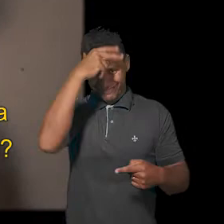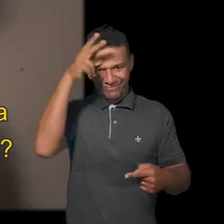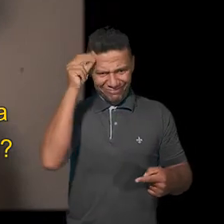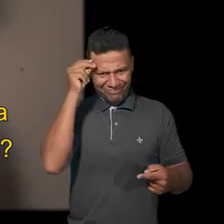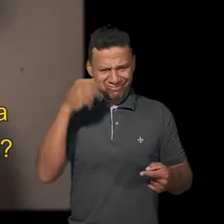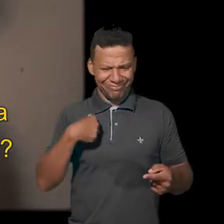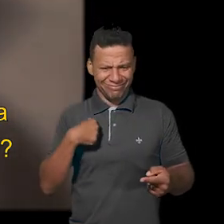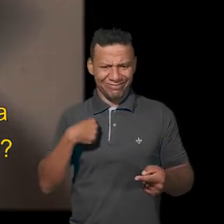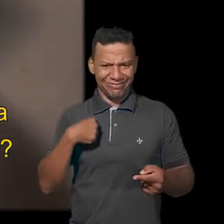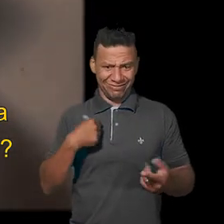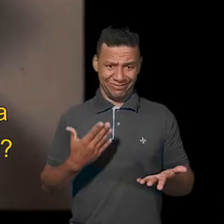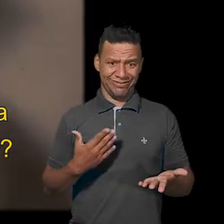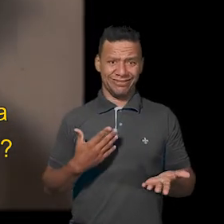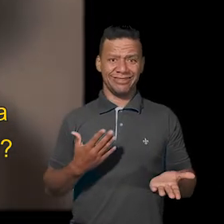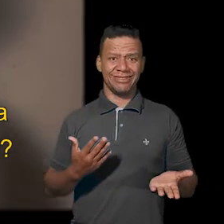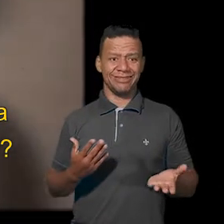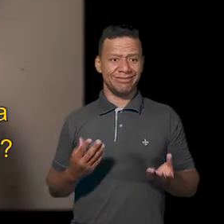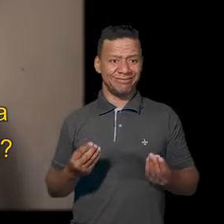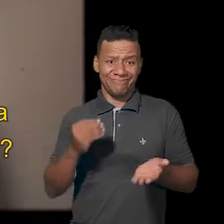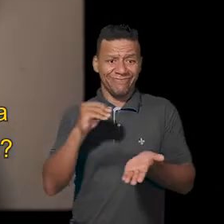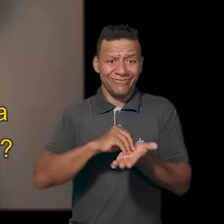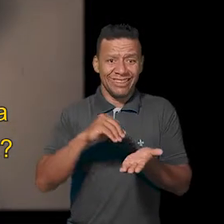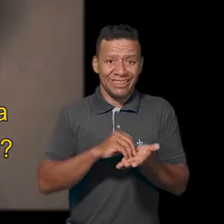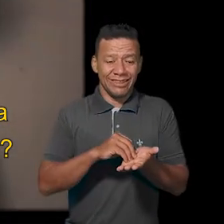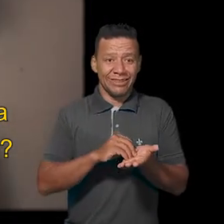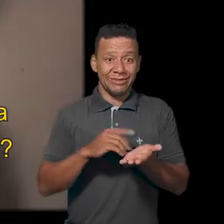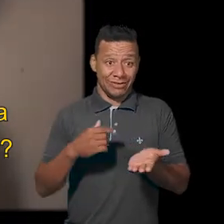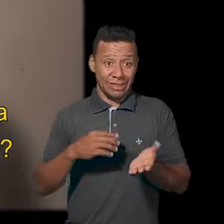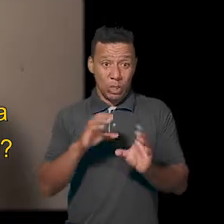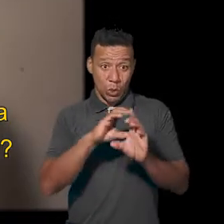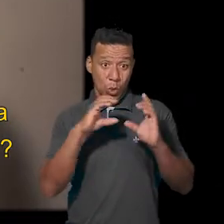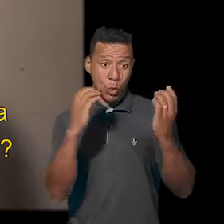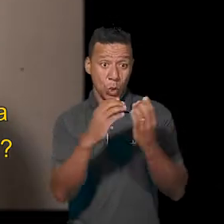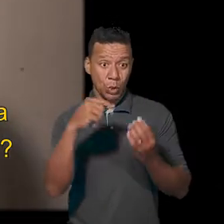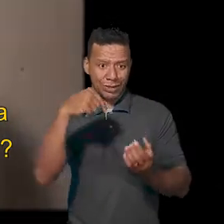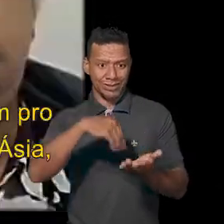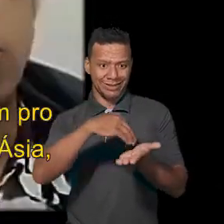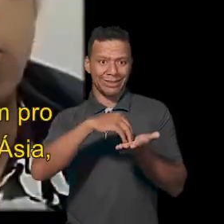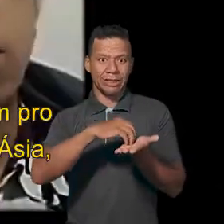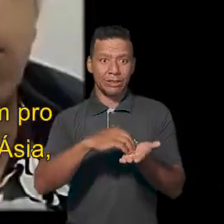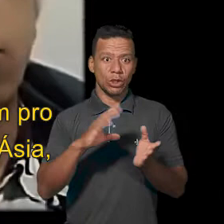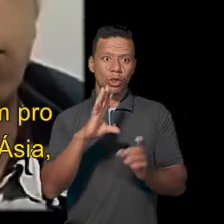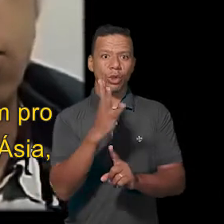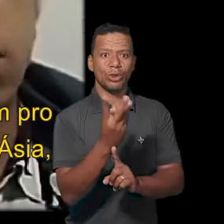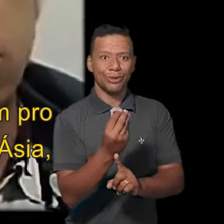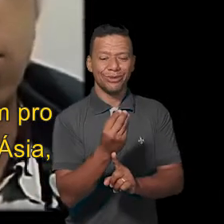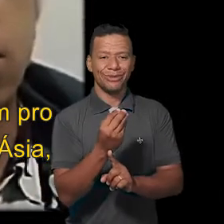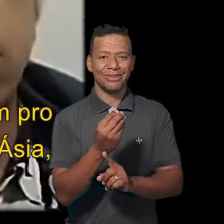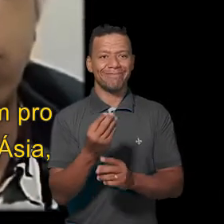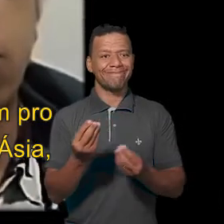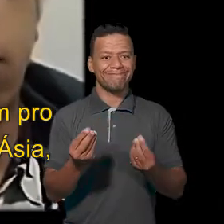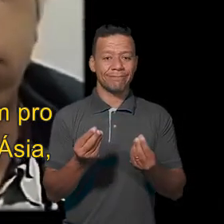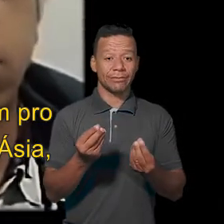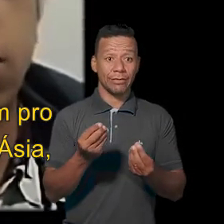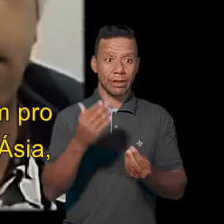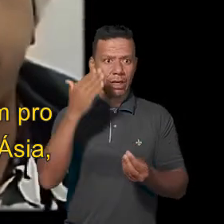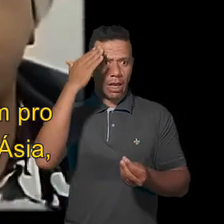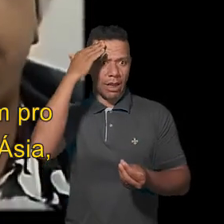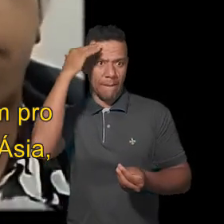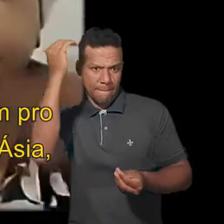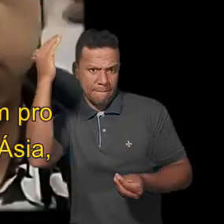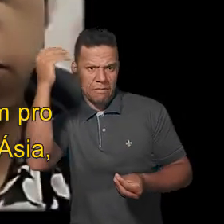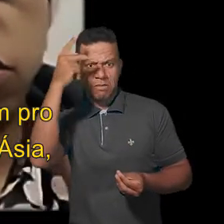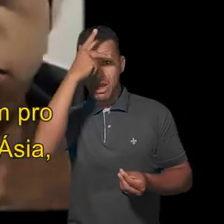Conselho Municipal de Cultura, que era para ser votado entre a sociedade civil, não é, né? A gente tem muitos artistas muito bons que